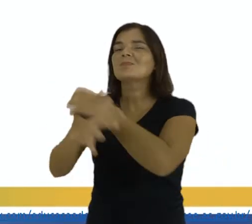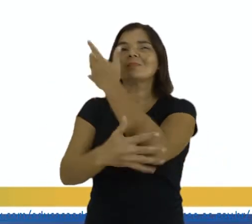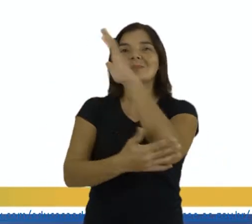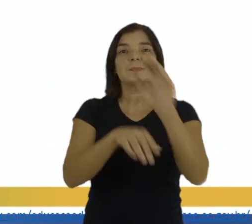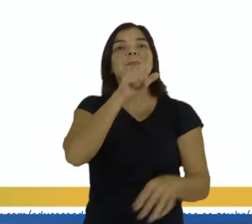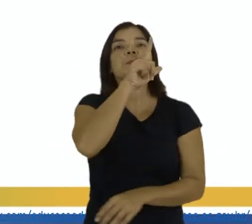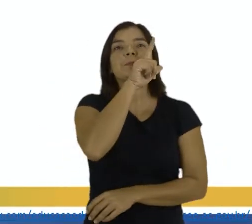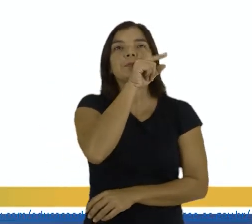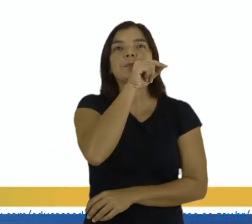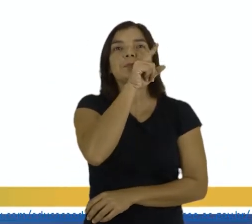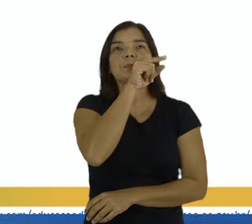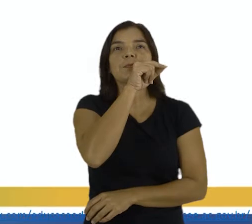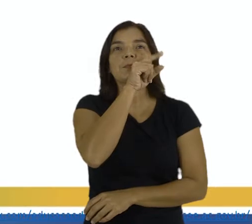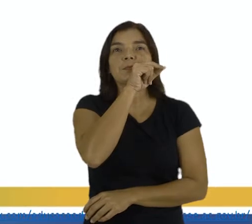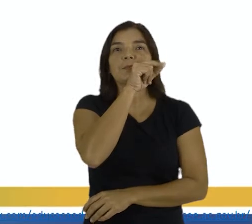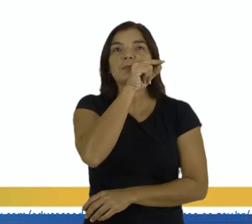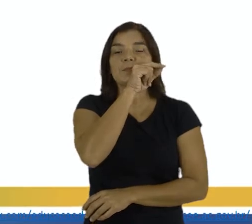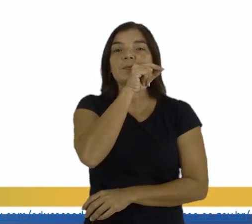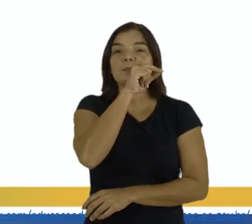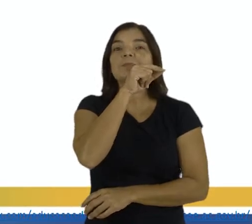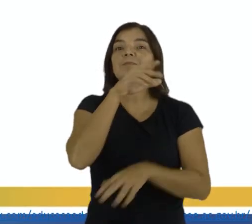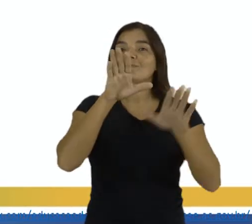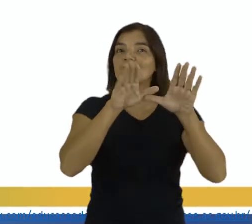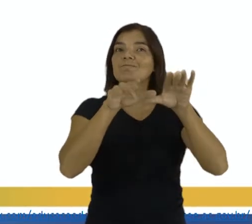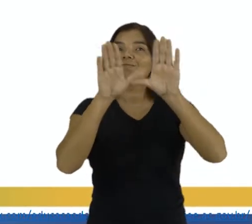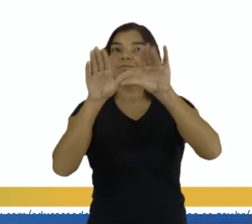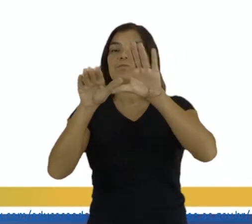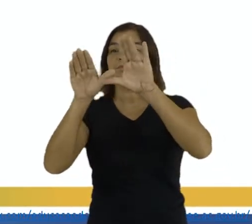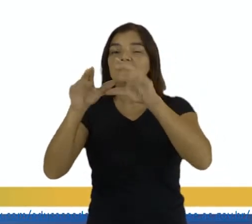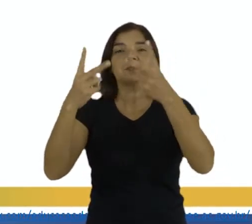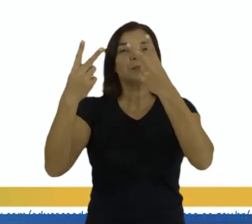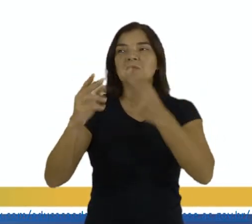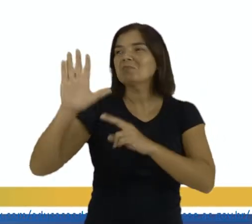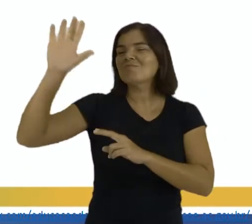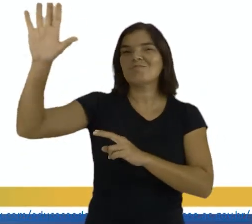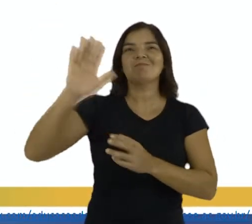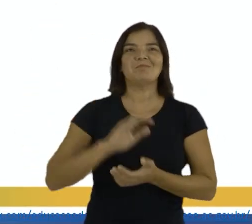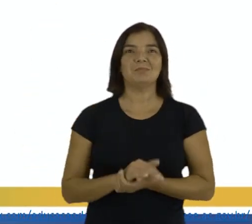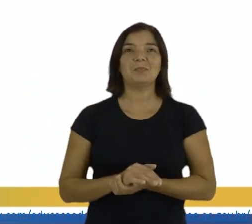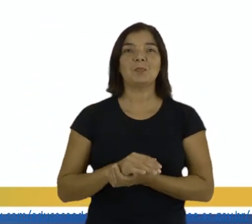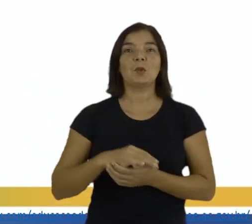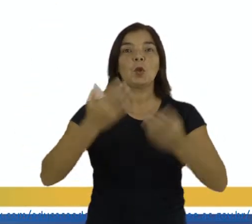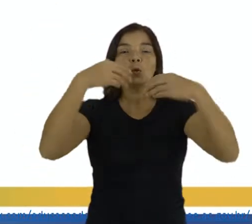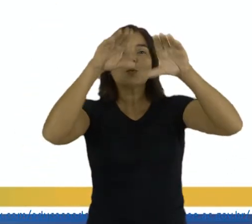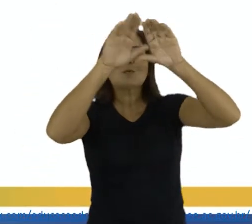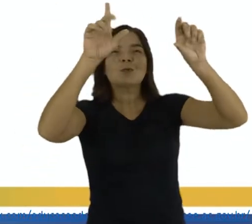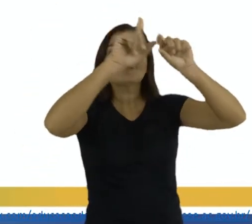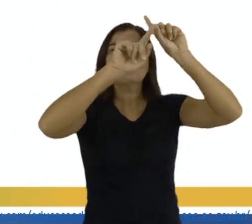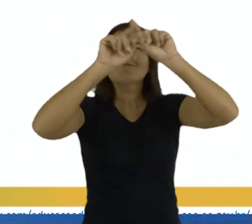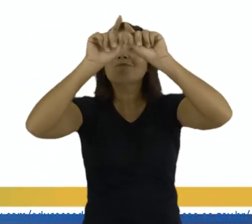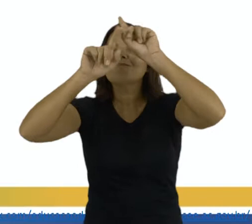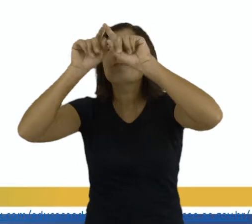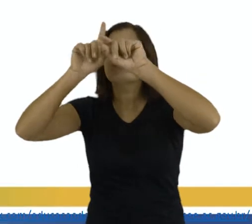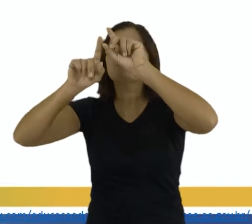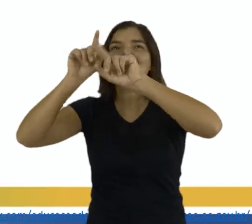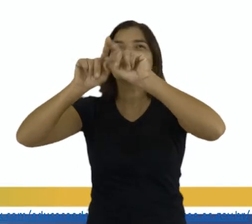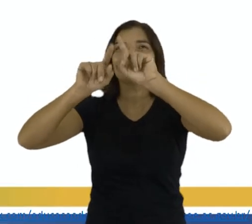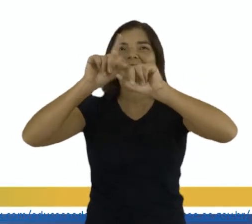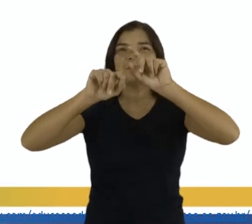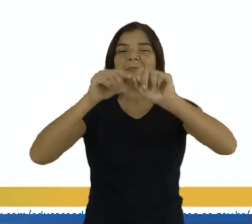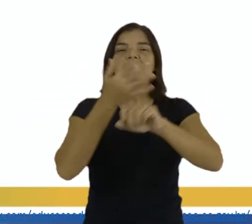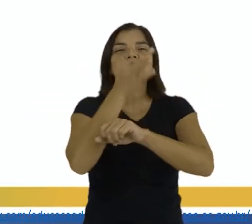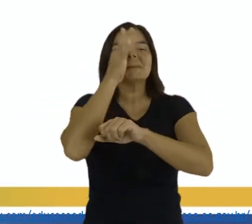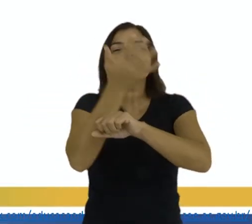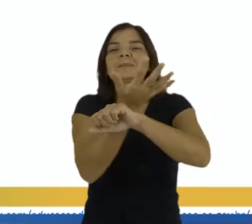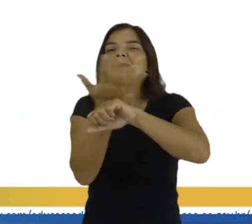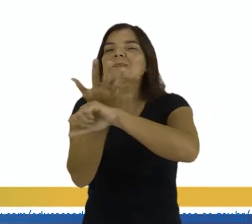canta o sabiá. As aves que aqui gorjeiam, não gorjeiam como lá. Nosso céu tem mais estrelas, nossas várzeas têm mais